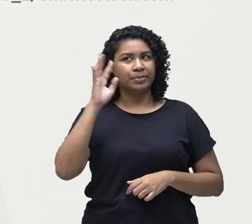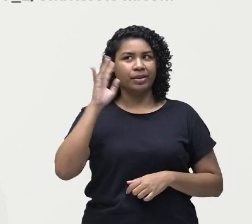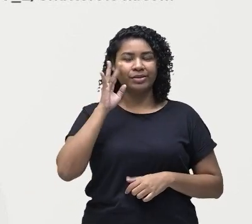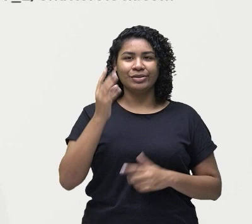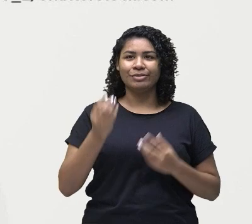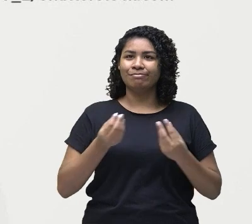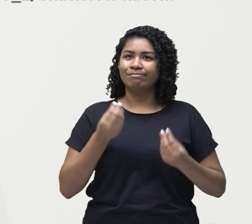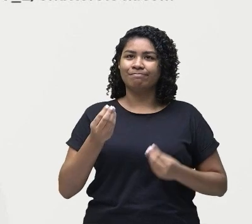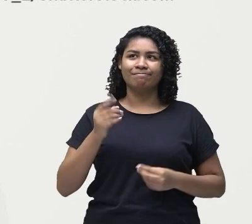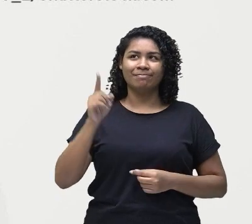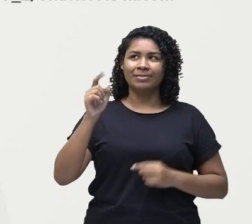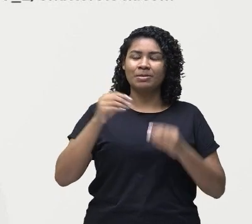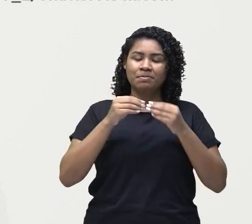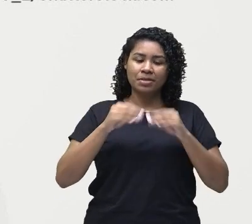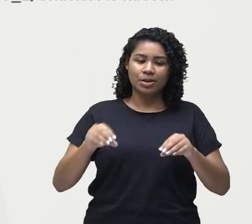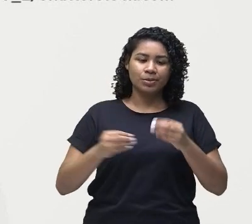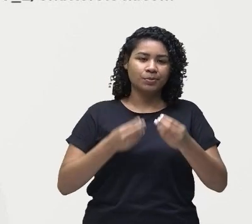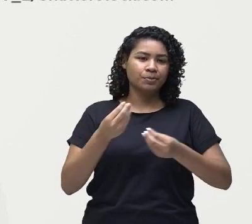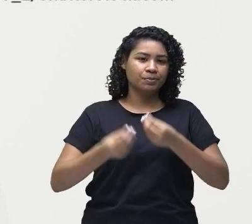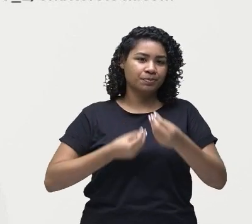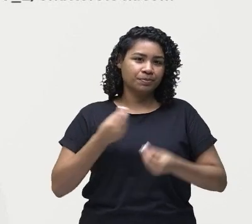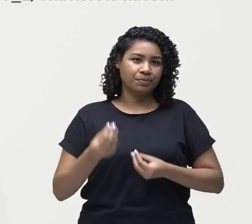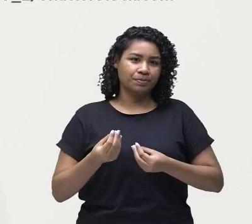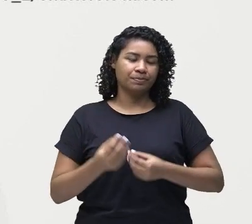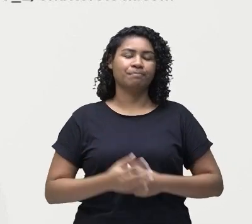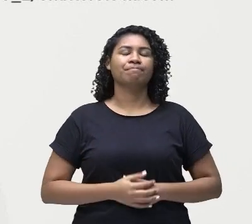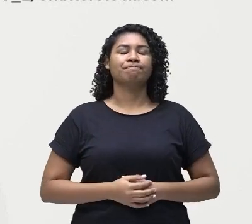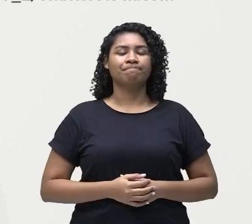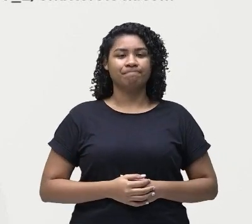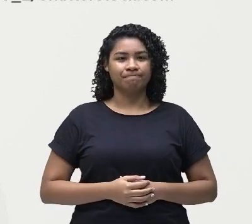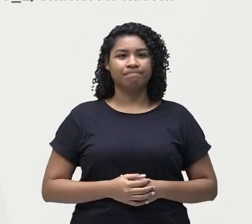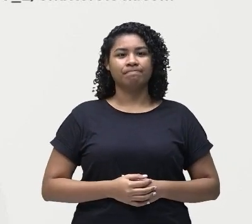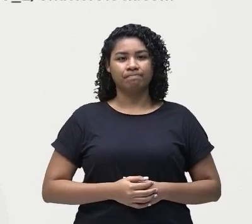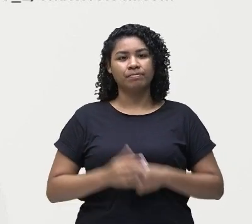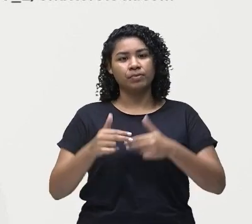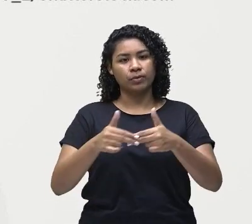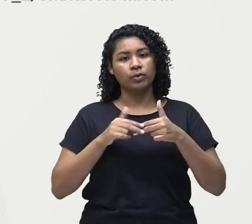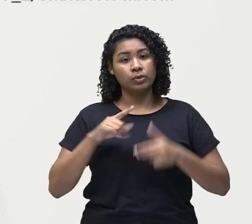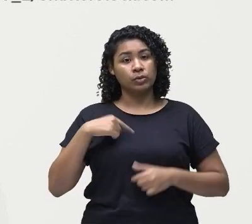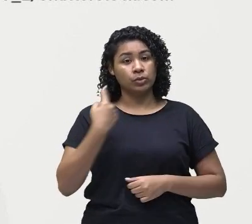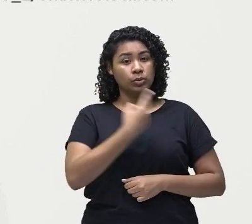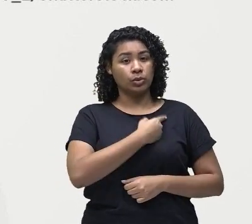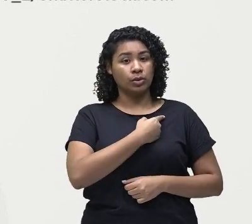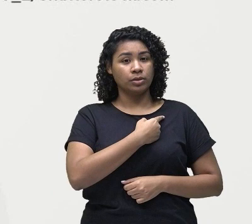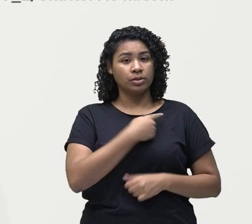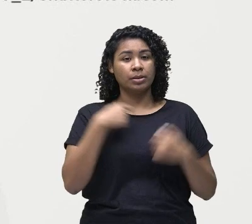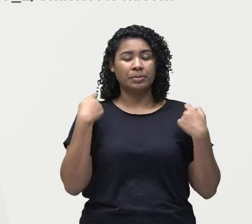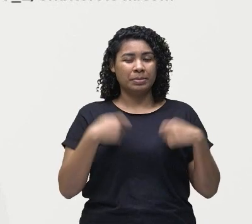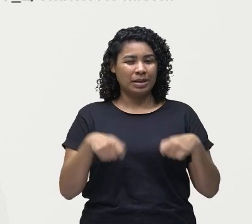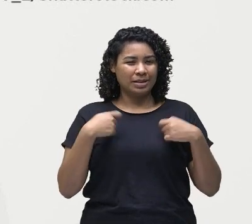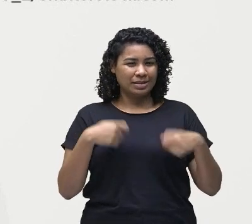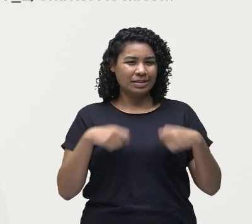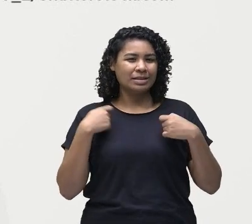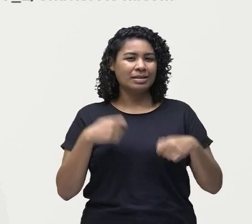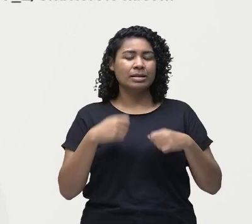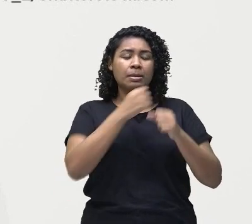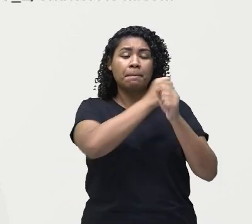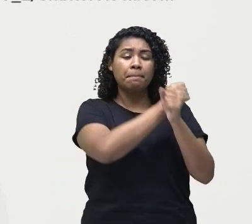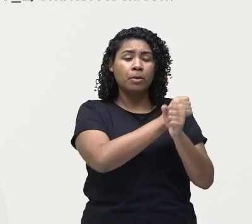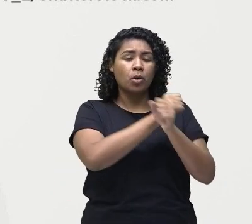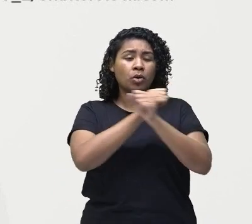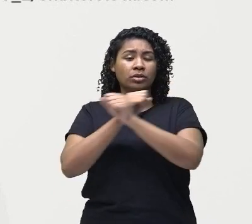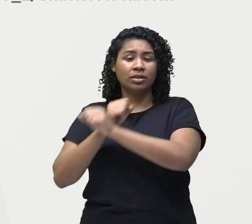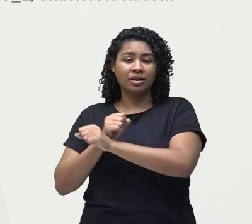pode fazer. Então, precisamos desse filtro da camada